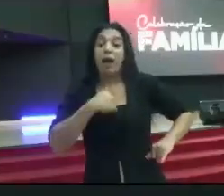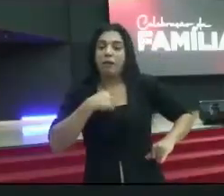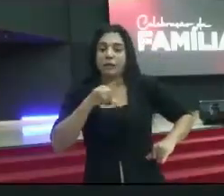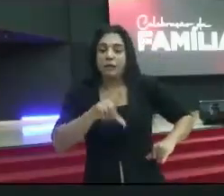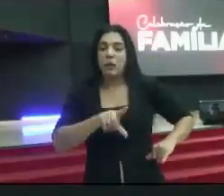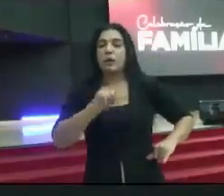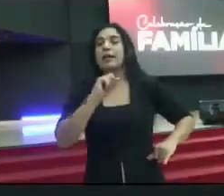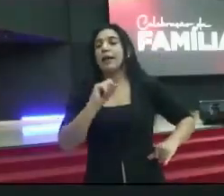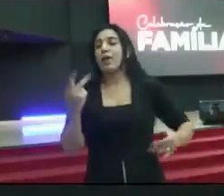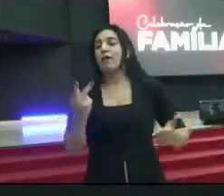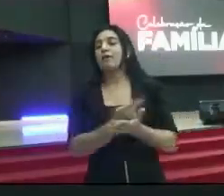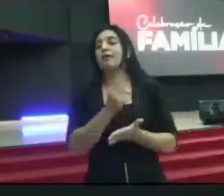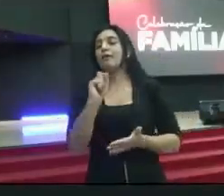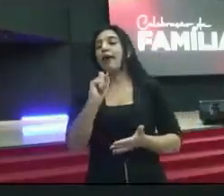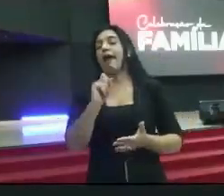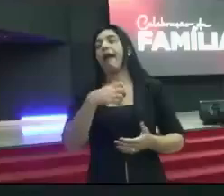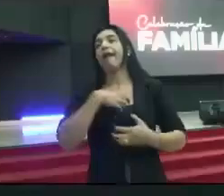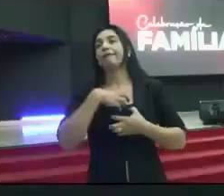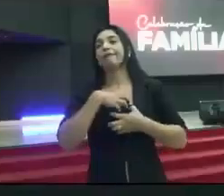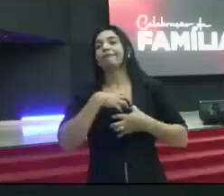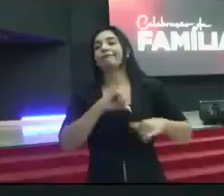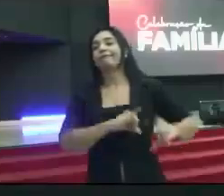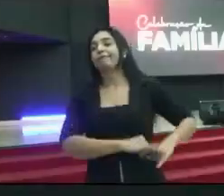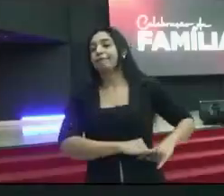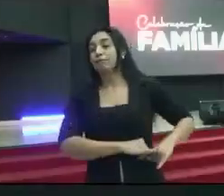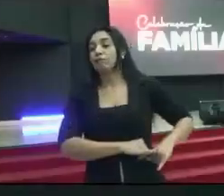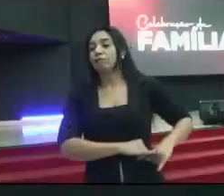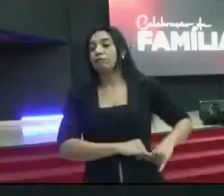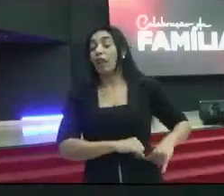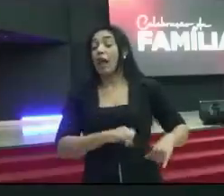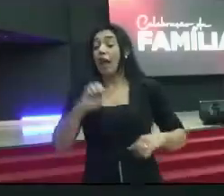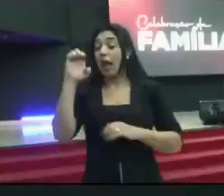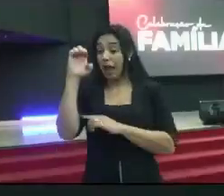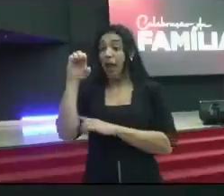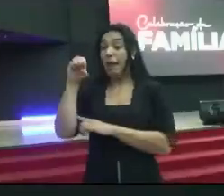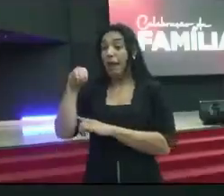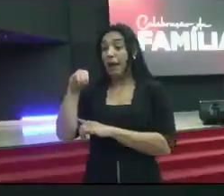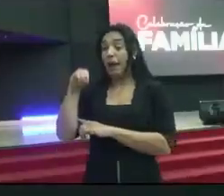Elimeleque, o pai desta família,